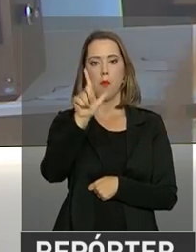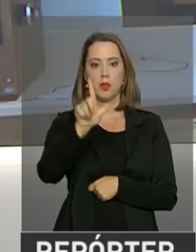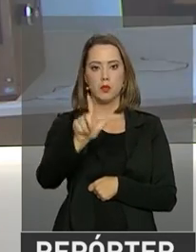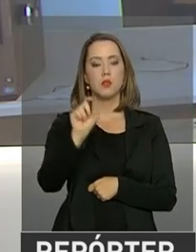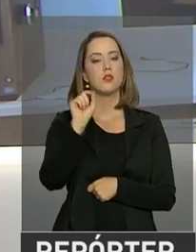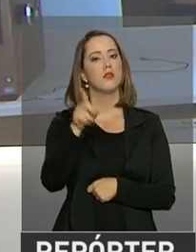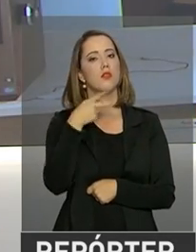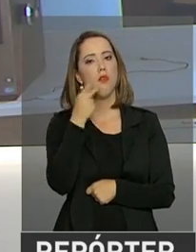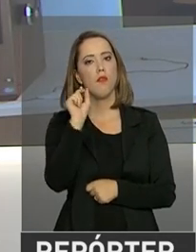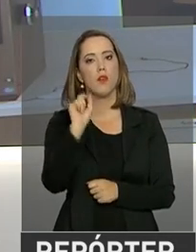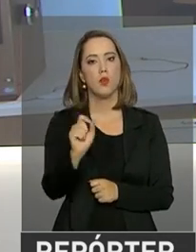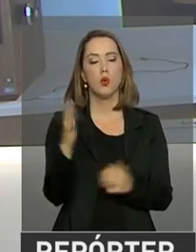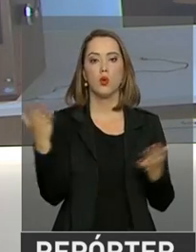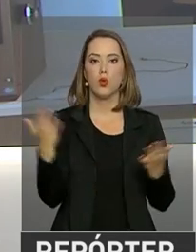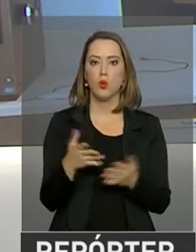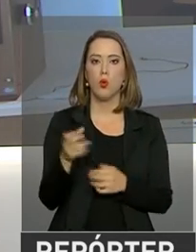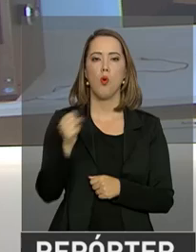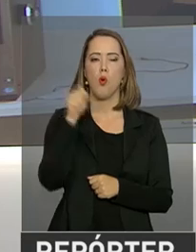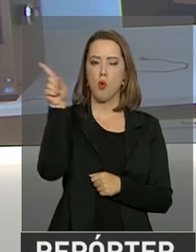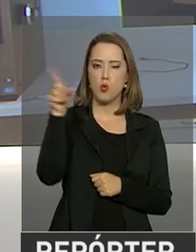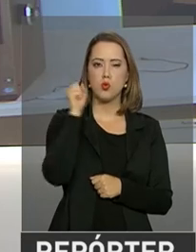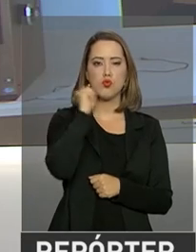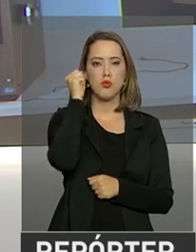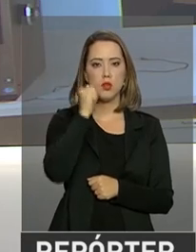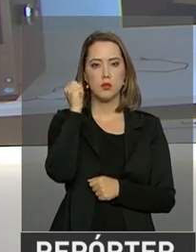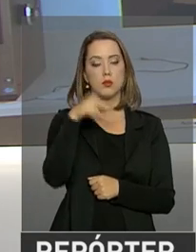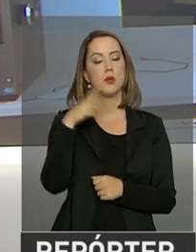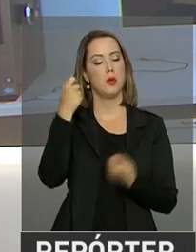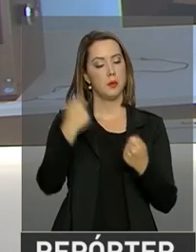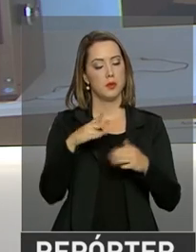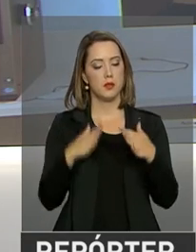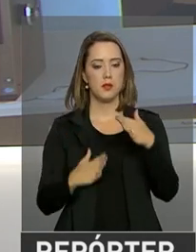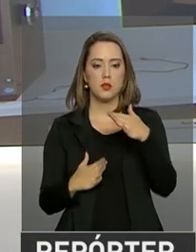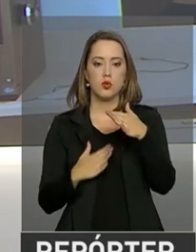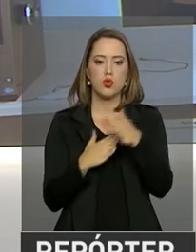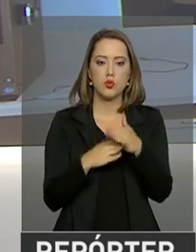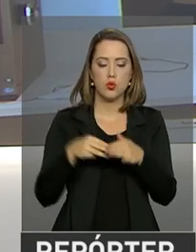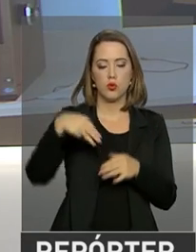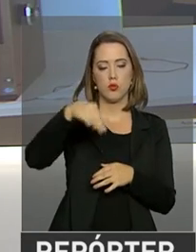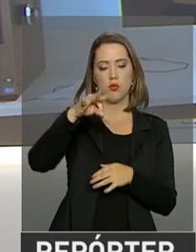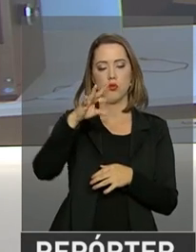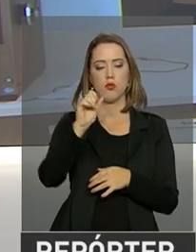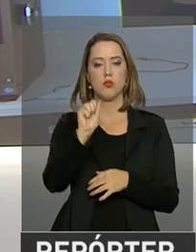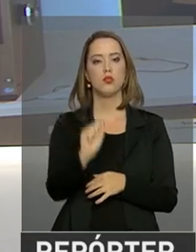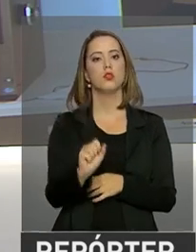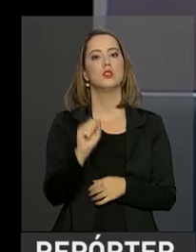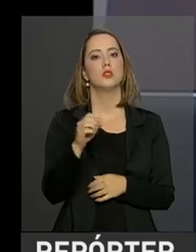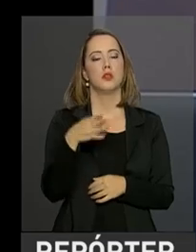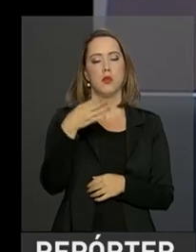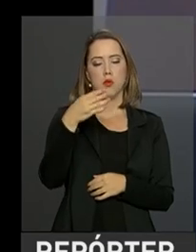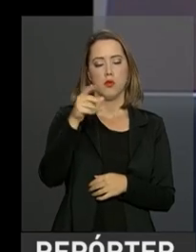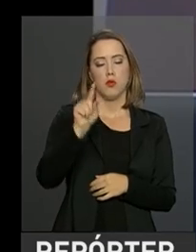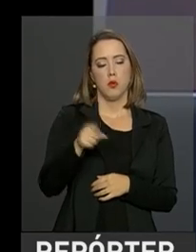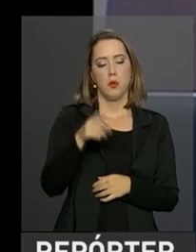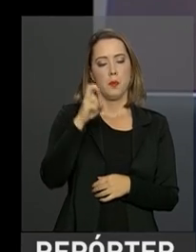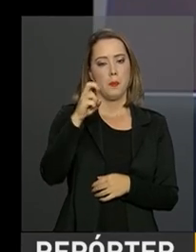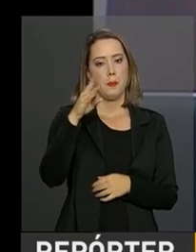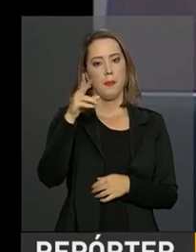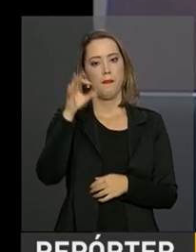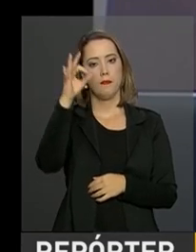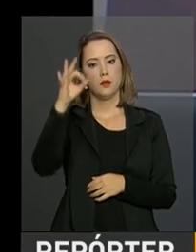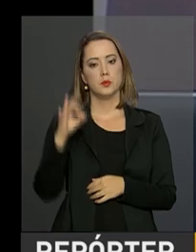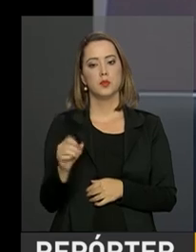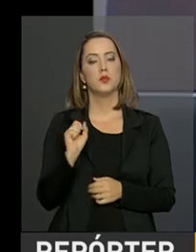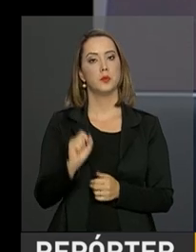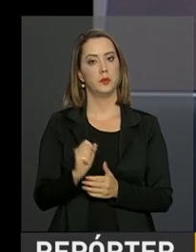assuntos econômicos do Senado que vai buscar atingir a meta de inflação de 45% ao ano à frente do